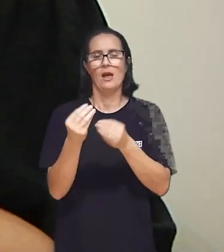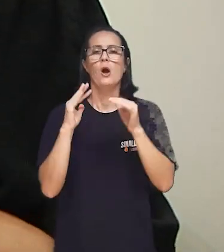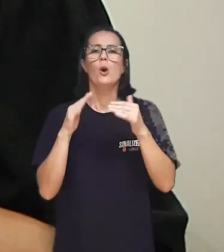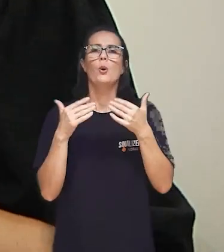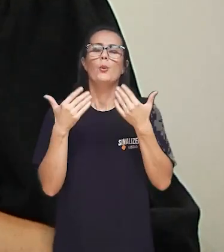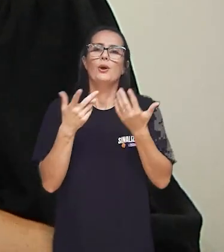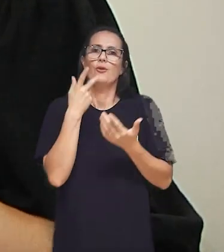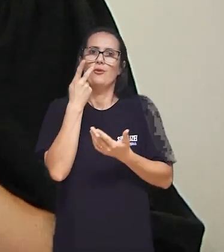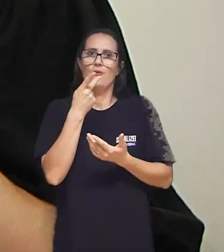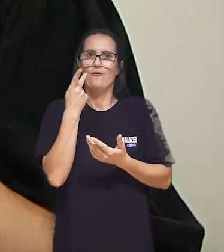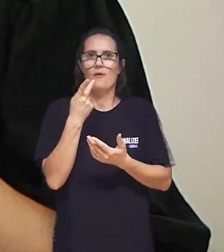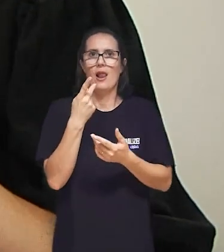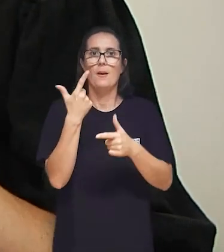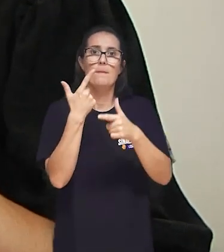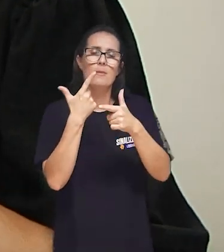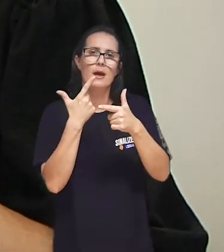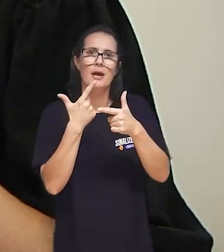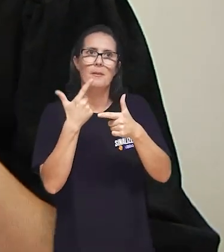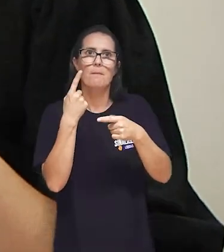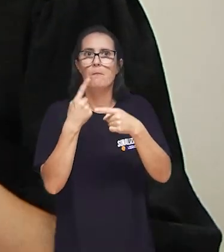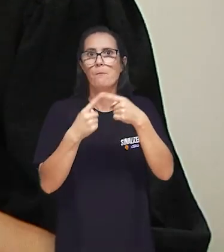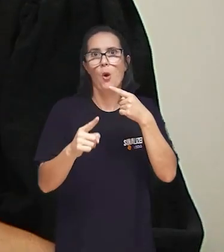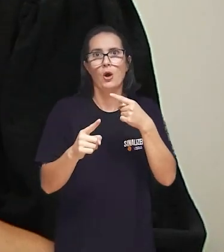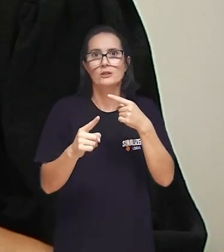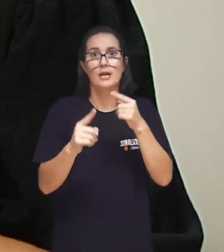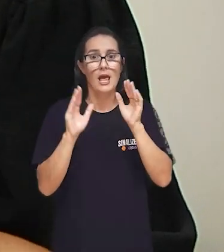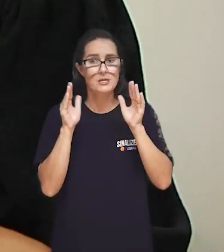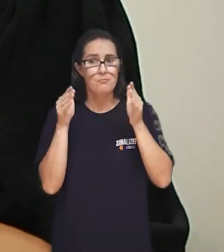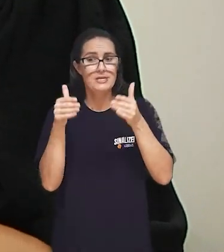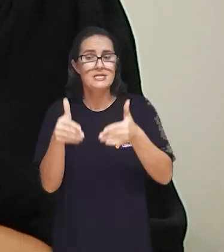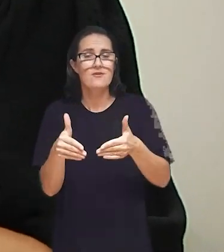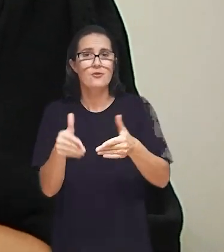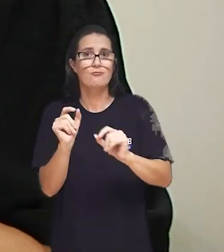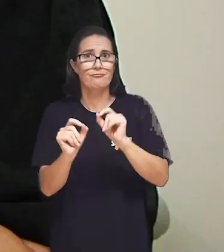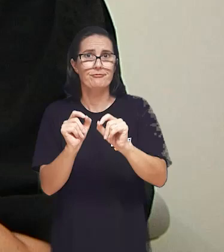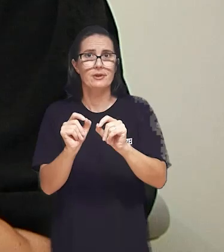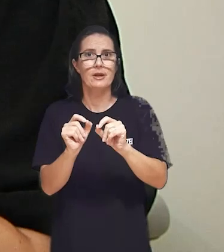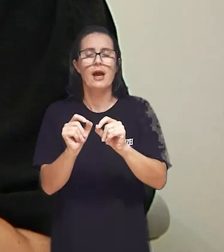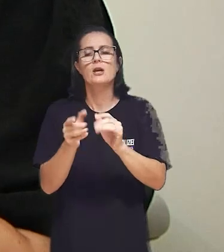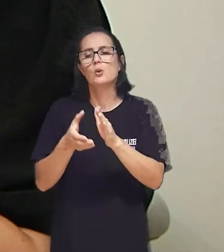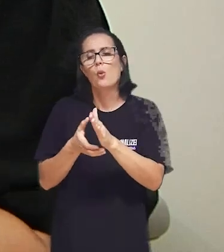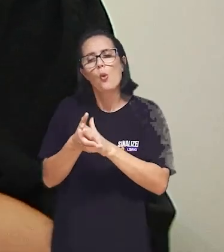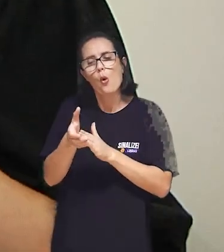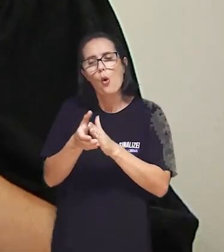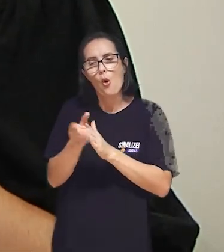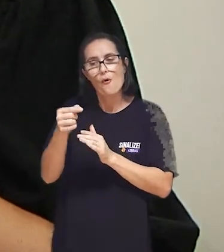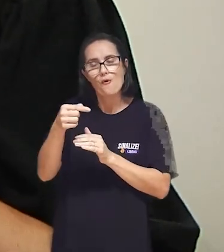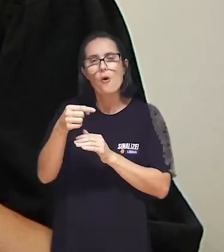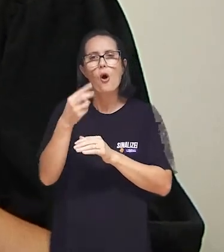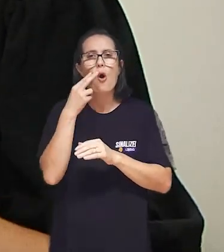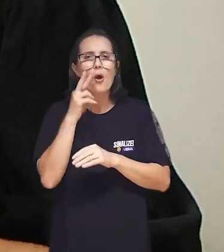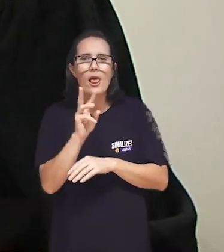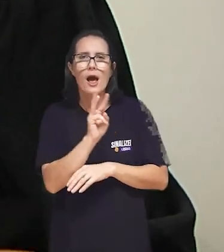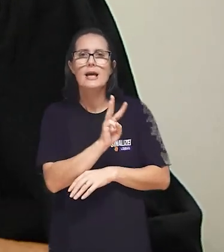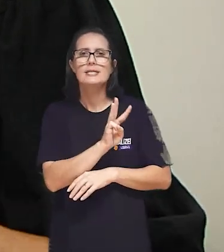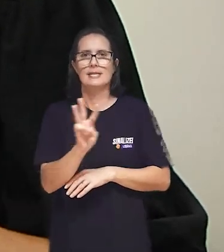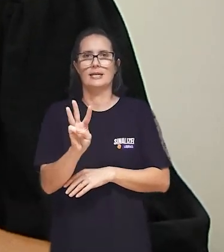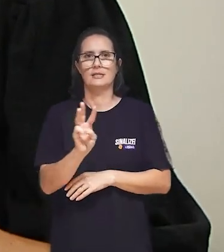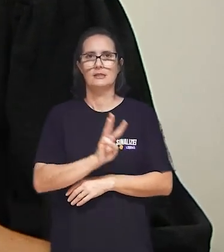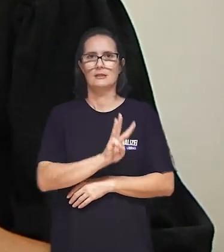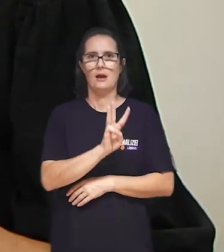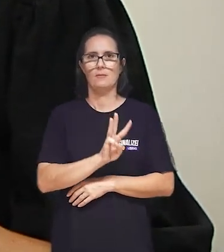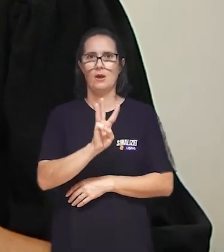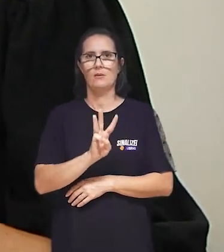de algum impedimento específico, a gente orienta o candidato à doação a procurar o nosso site. O nosso site é